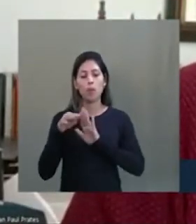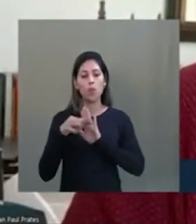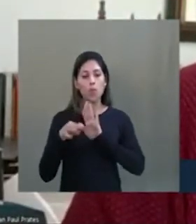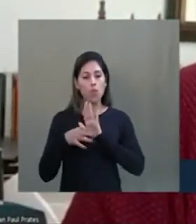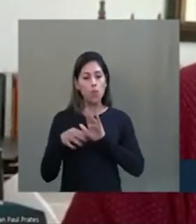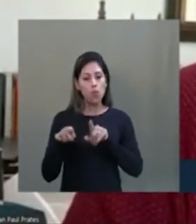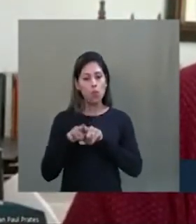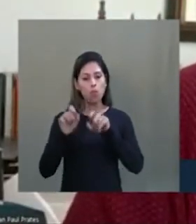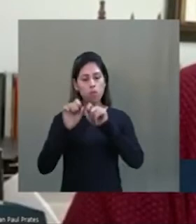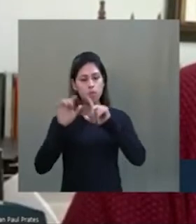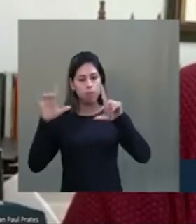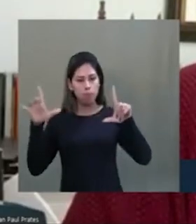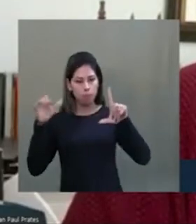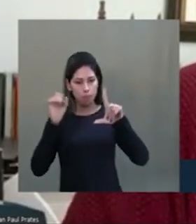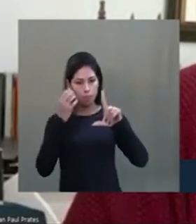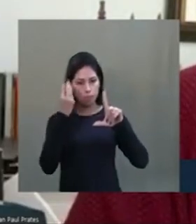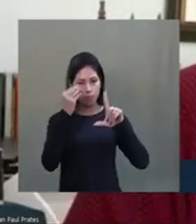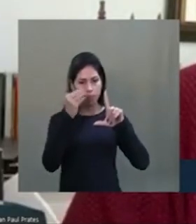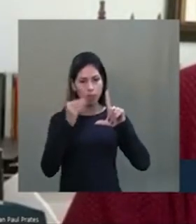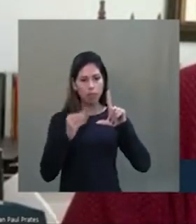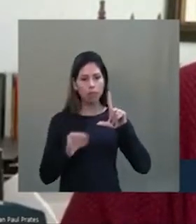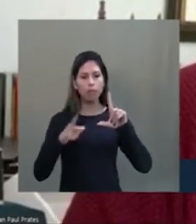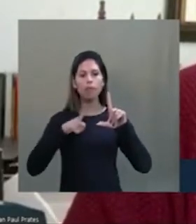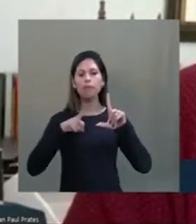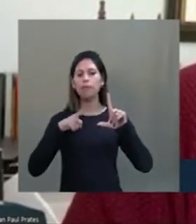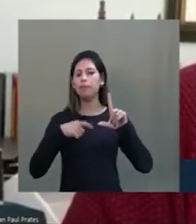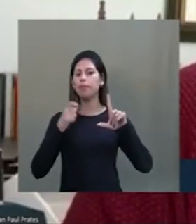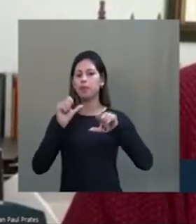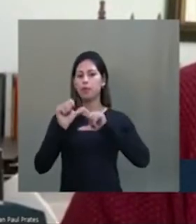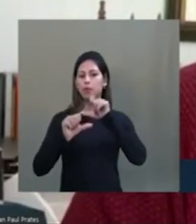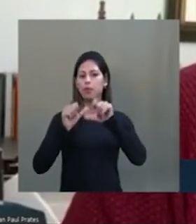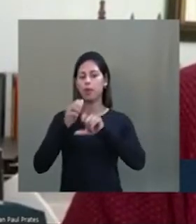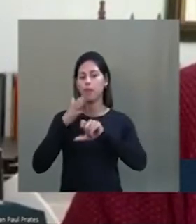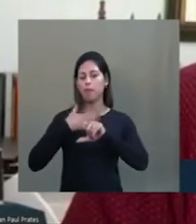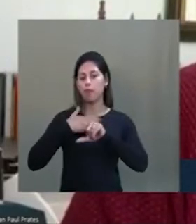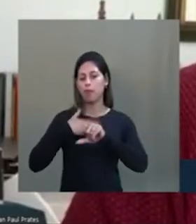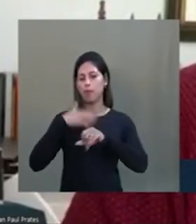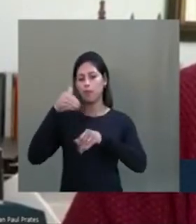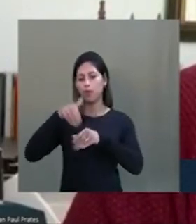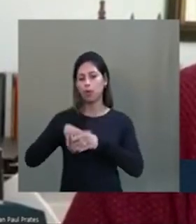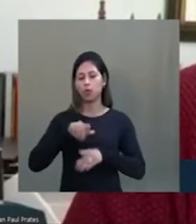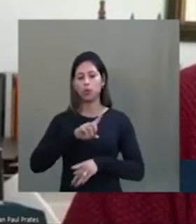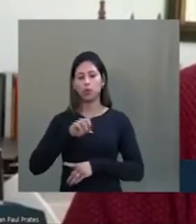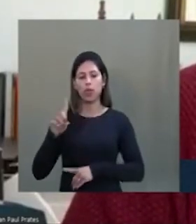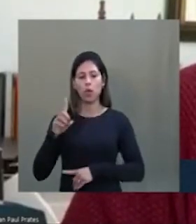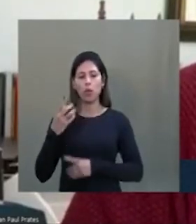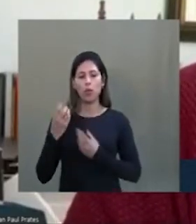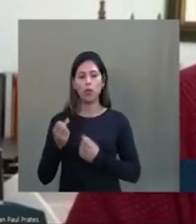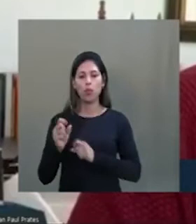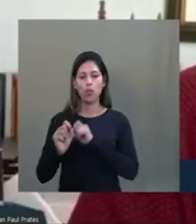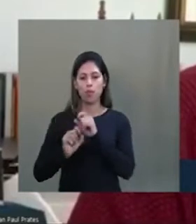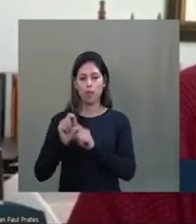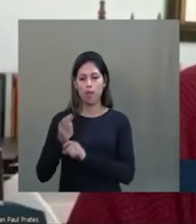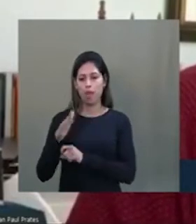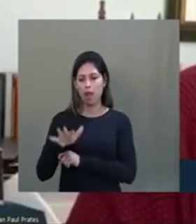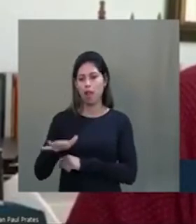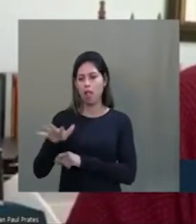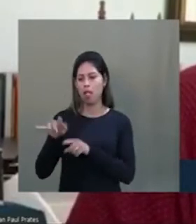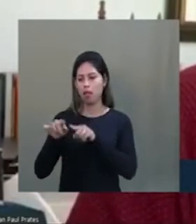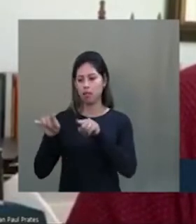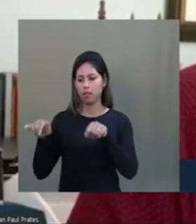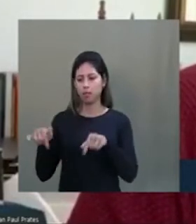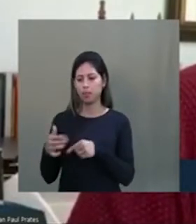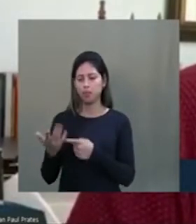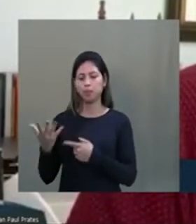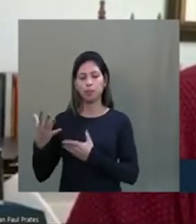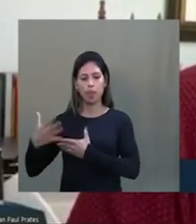da oposição, liderança do PT, pelo voto não a favor da manutenção do local de amamentação